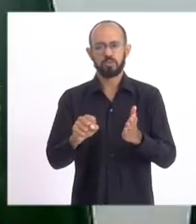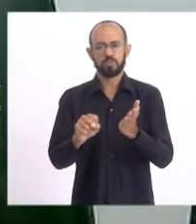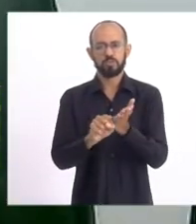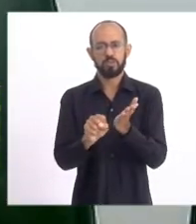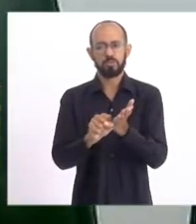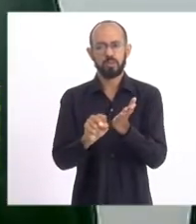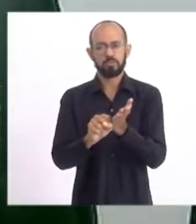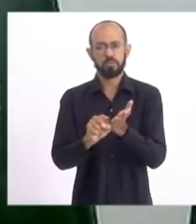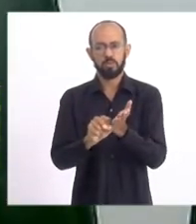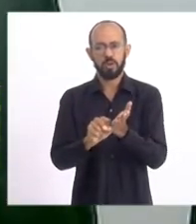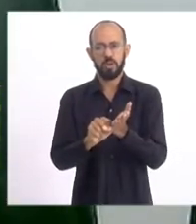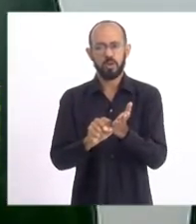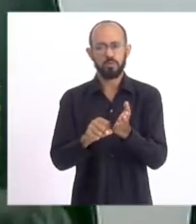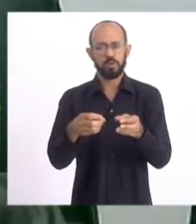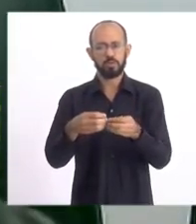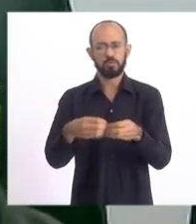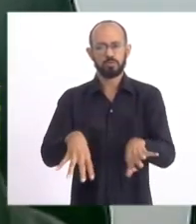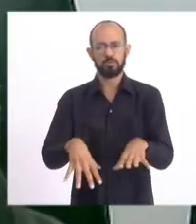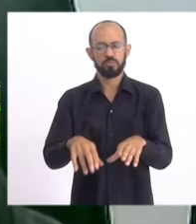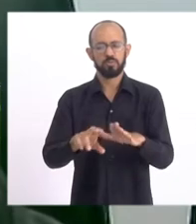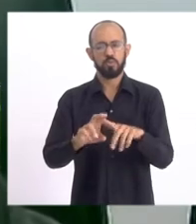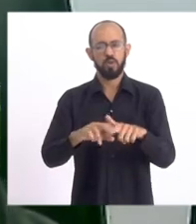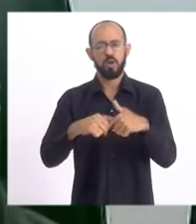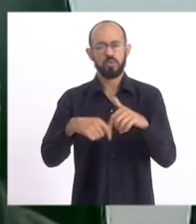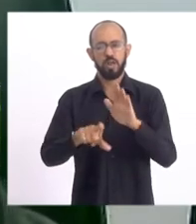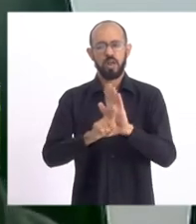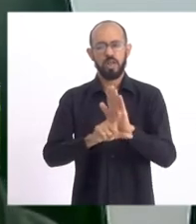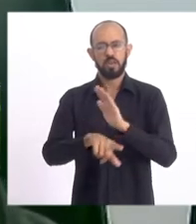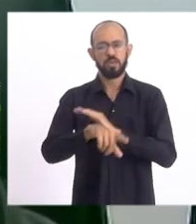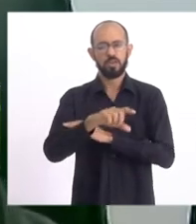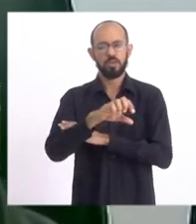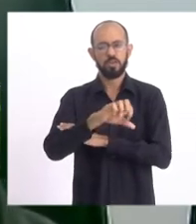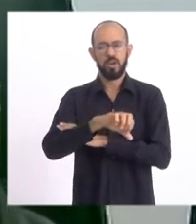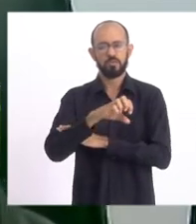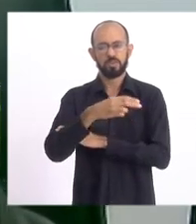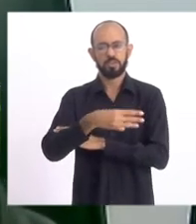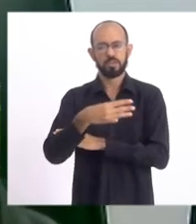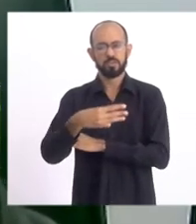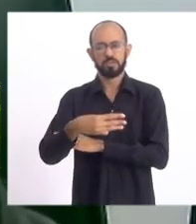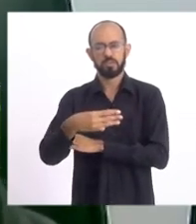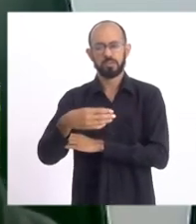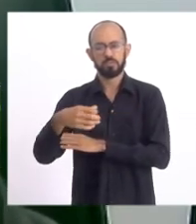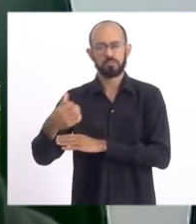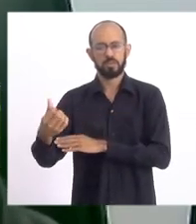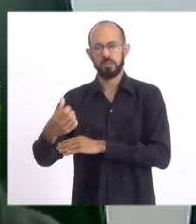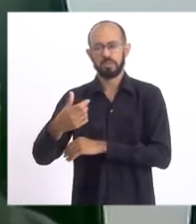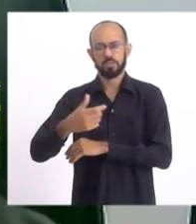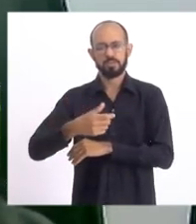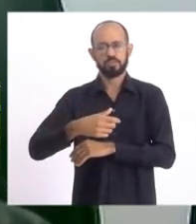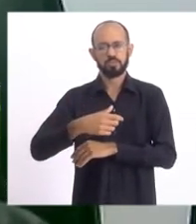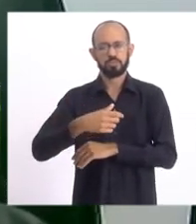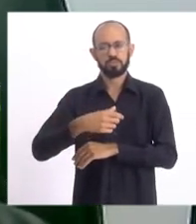pela prejudicabilidade pela lei 9336 de 15 de junho de 21.